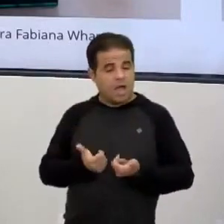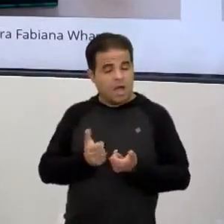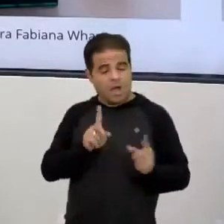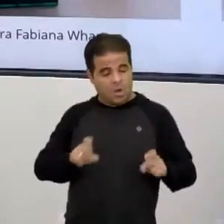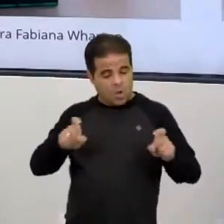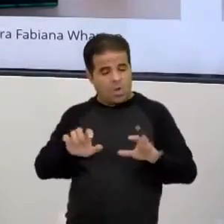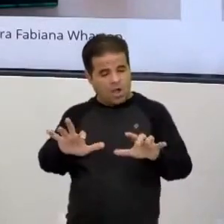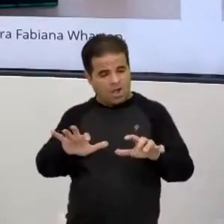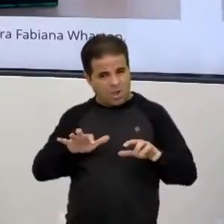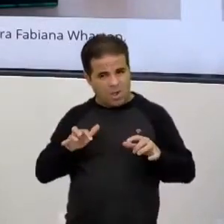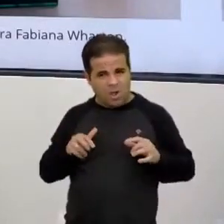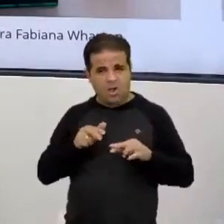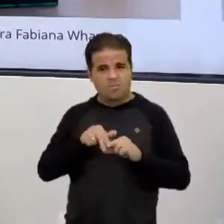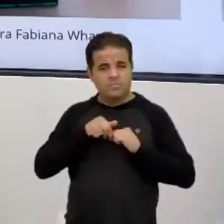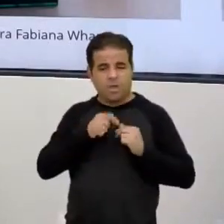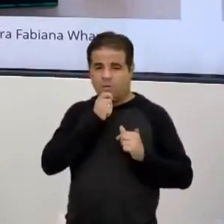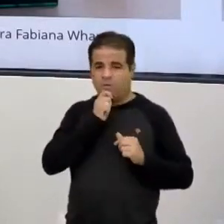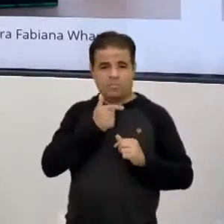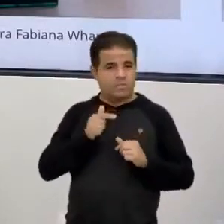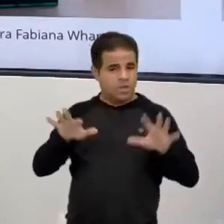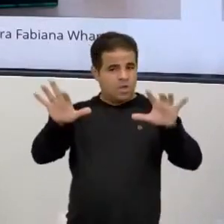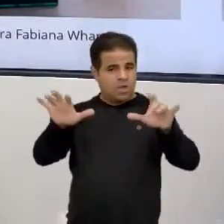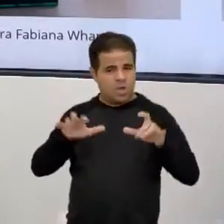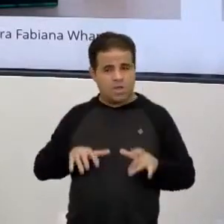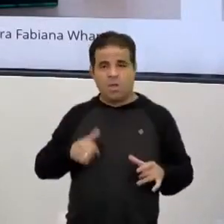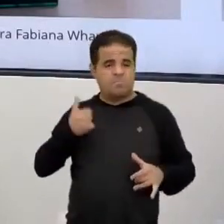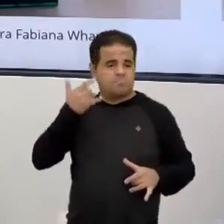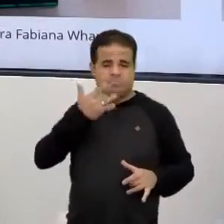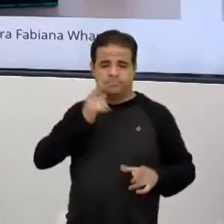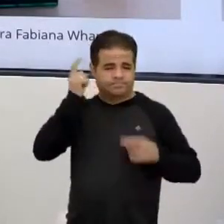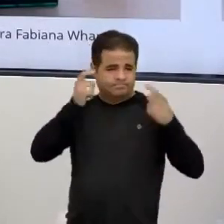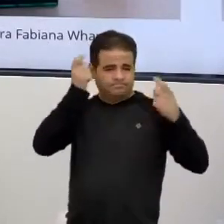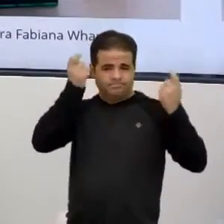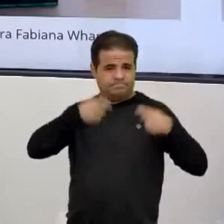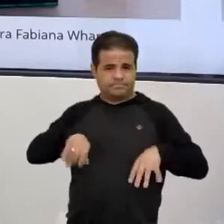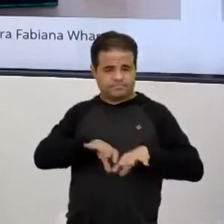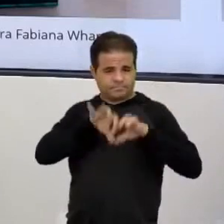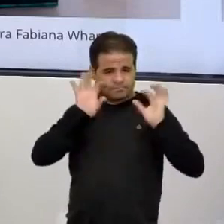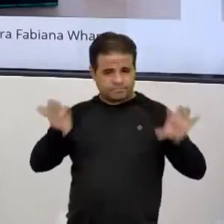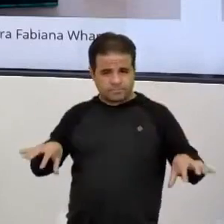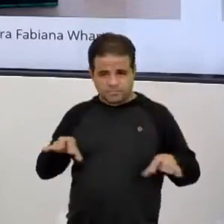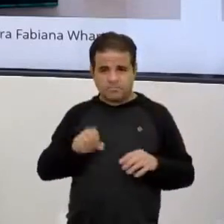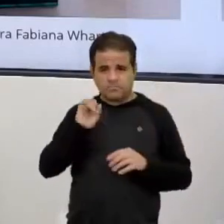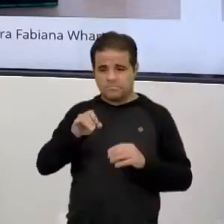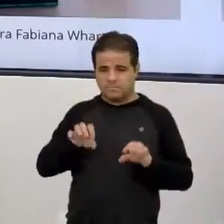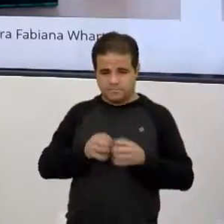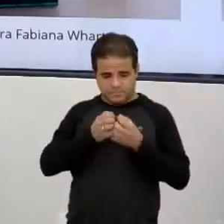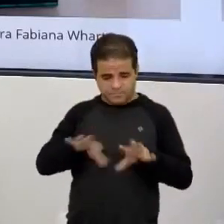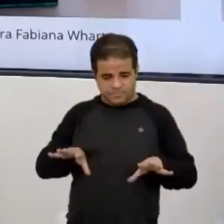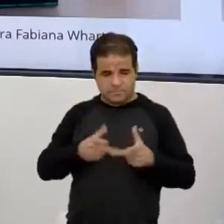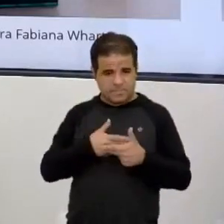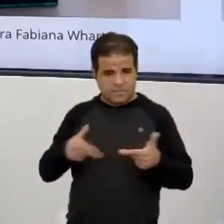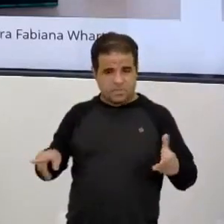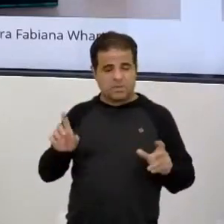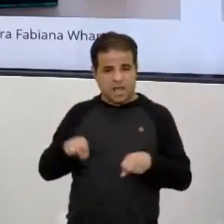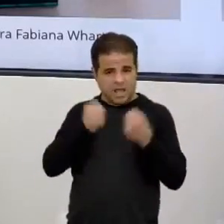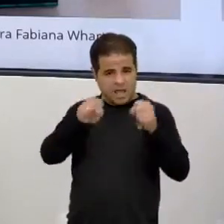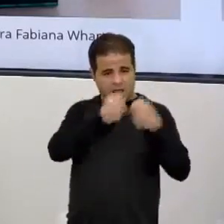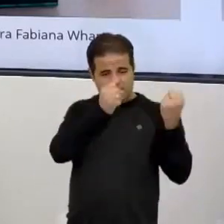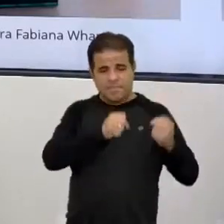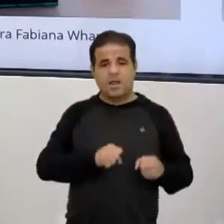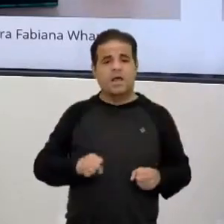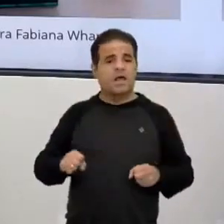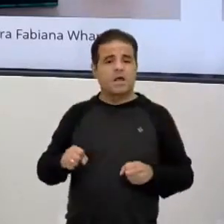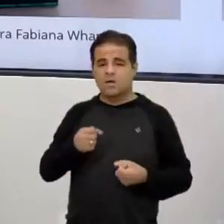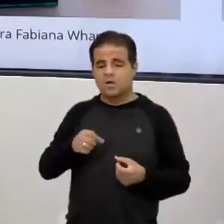por isso que eu não tive muita dor no coração na hora de desmontar, né? Lembrando, se você for desmontar coisa, desmonta coisa que tá quebrada. Não me